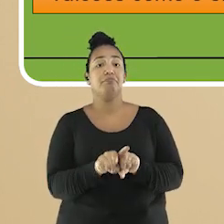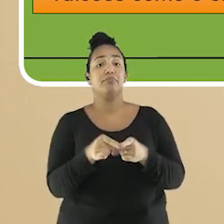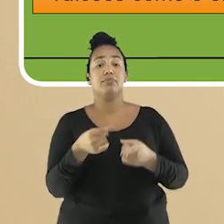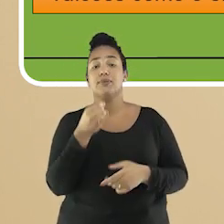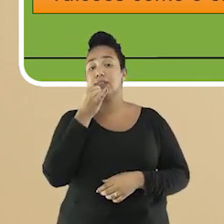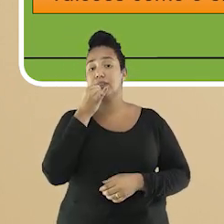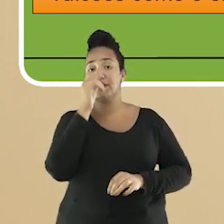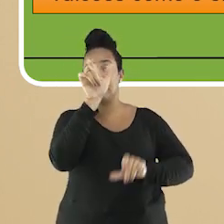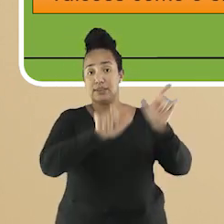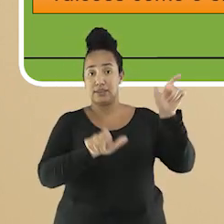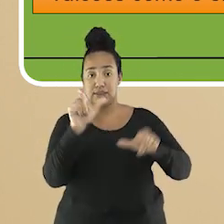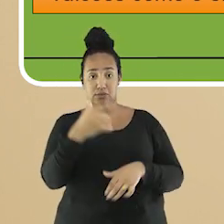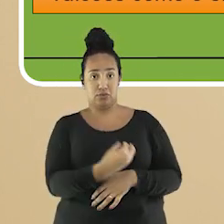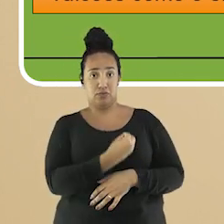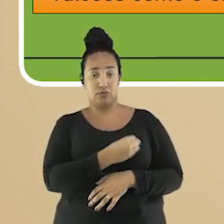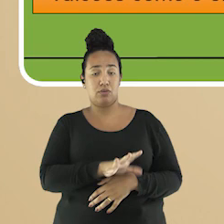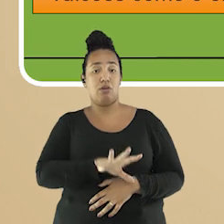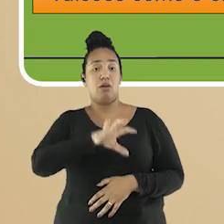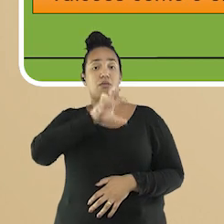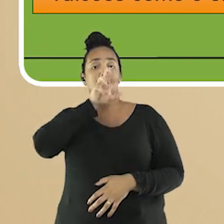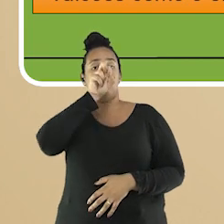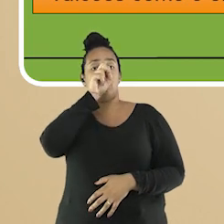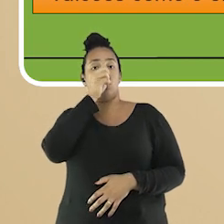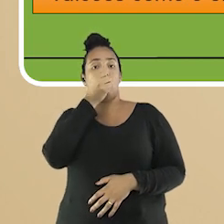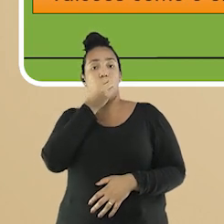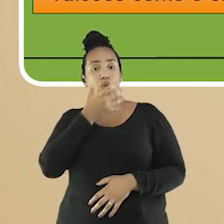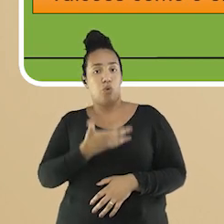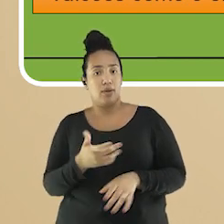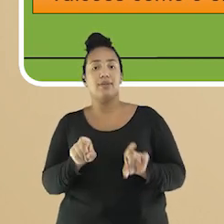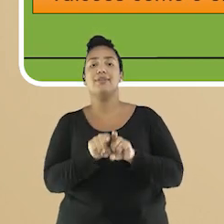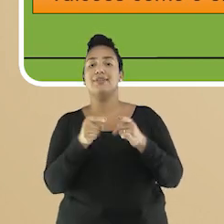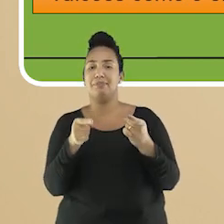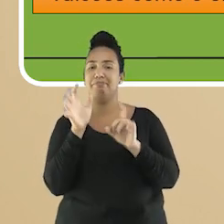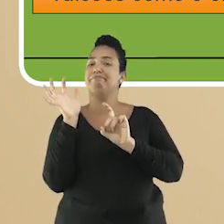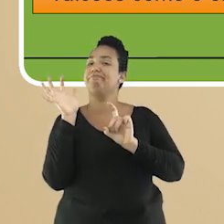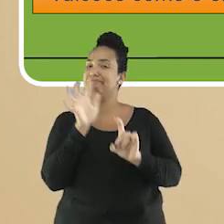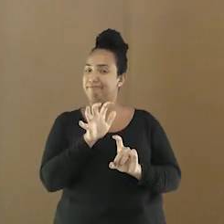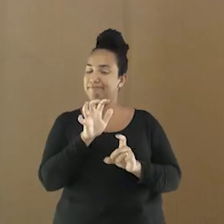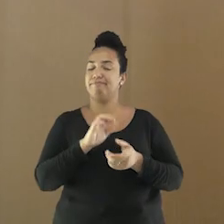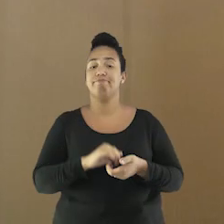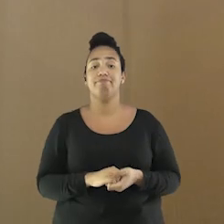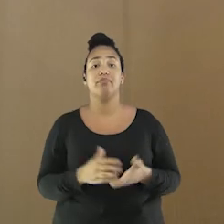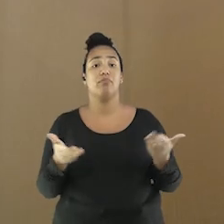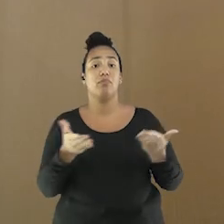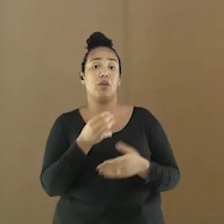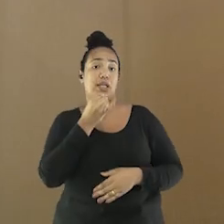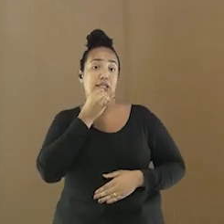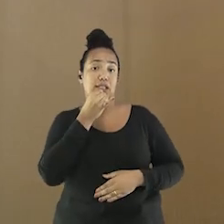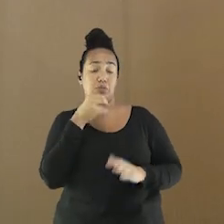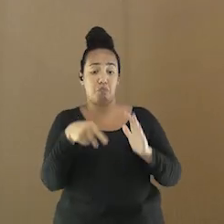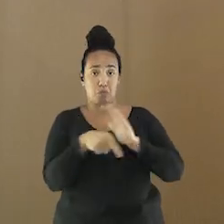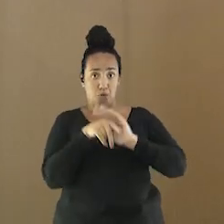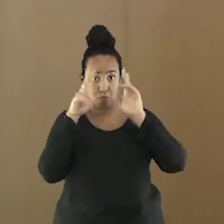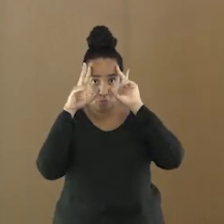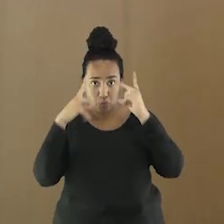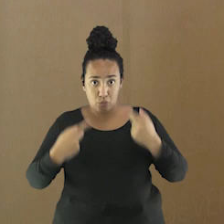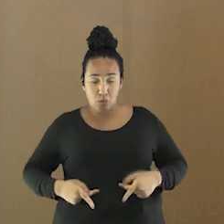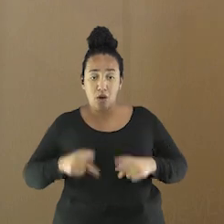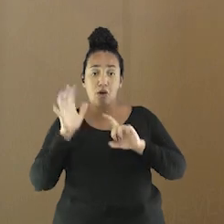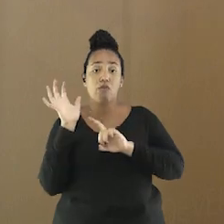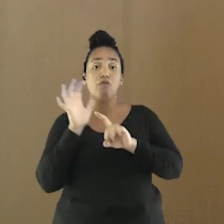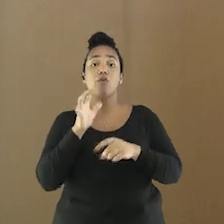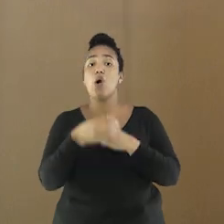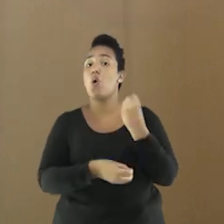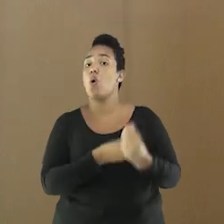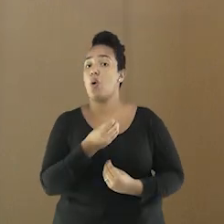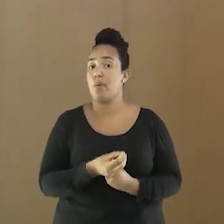respiração dos seres vivos, como o gás carbônico que nós expelimos, também têm este mesmo efeito. Já suas origens antrópicas, ou seja, por